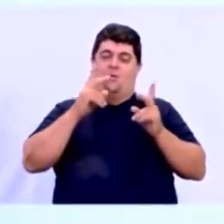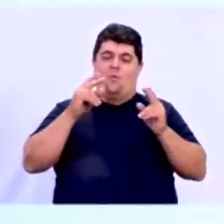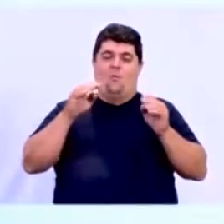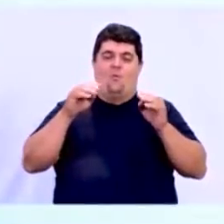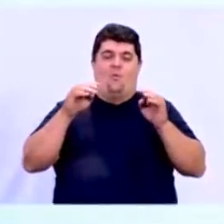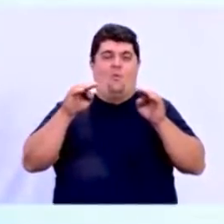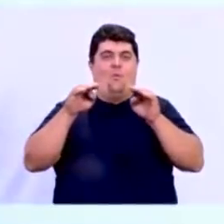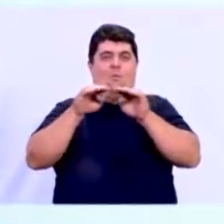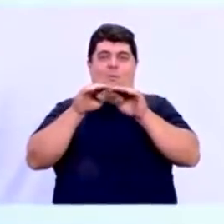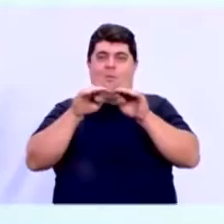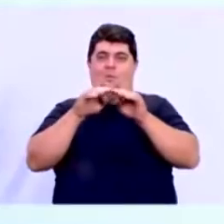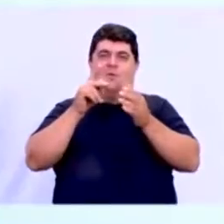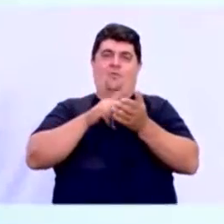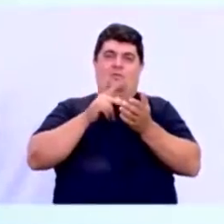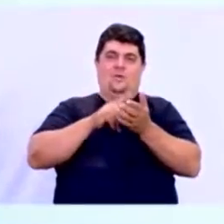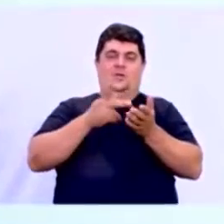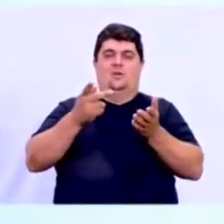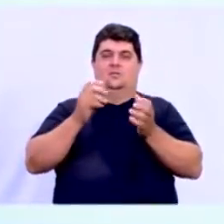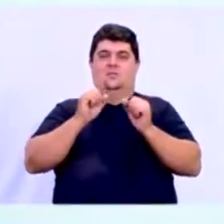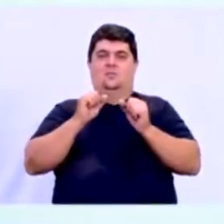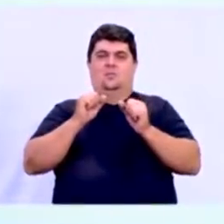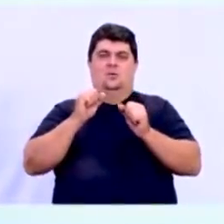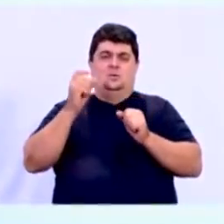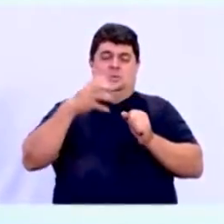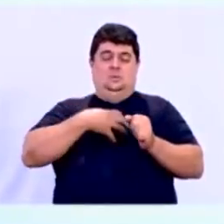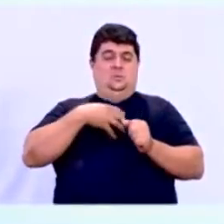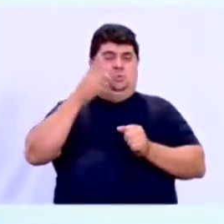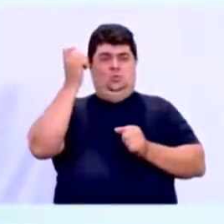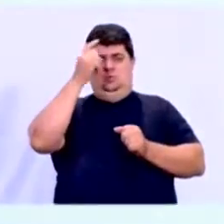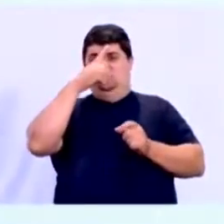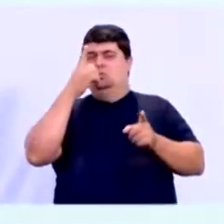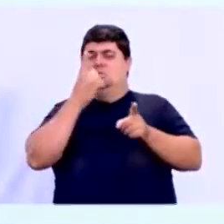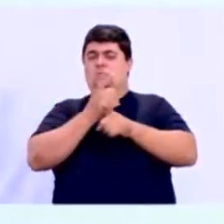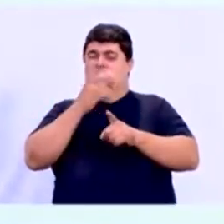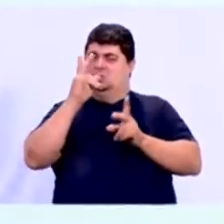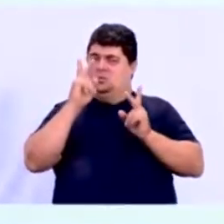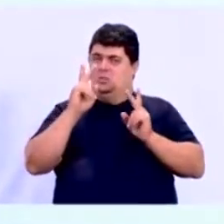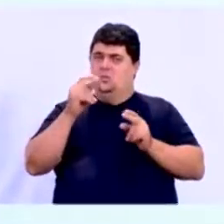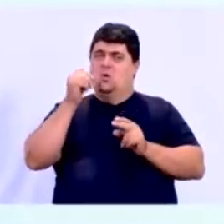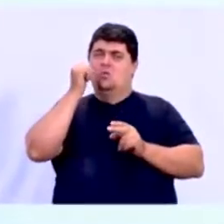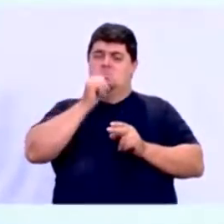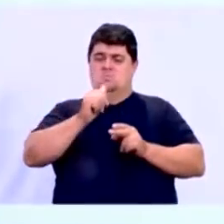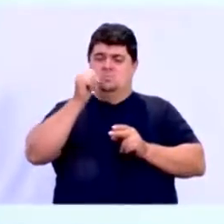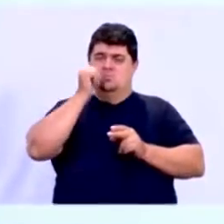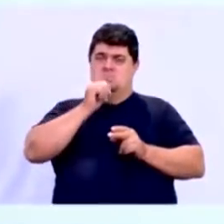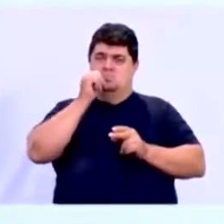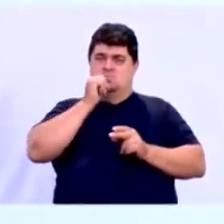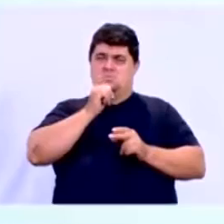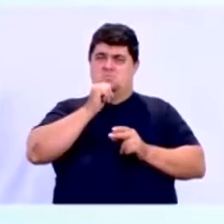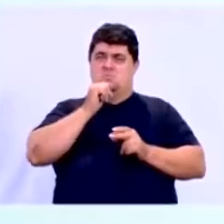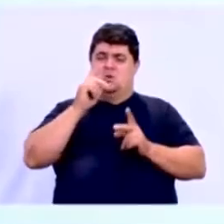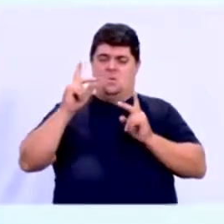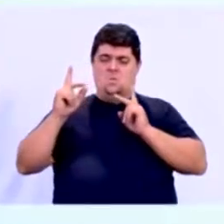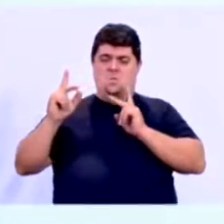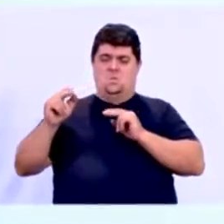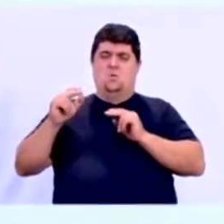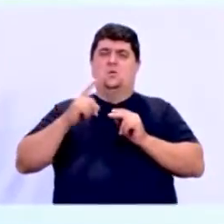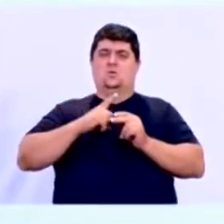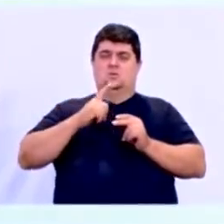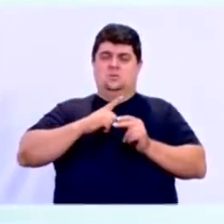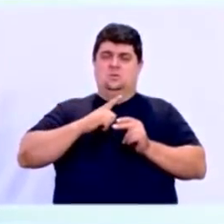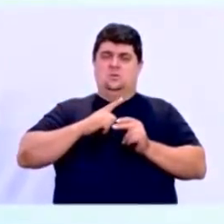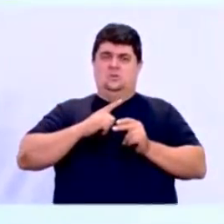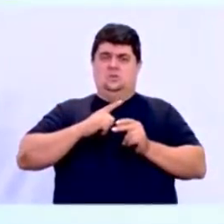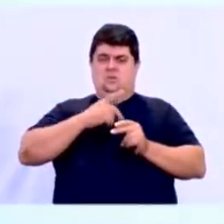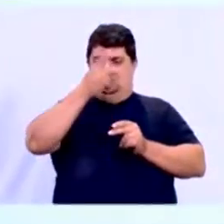né? Lembra que eu falei que vocês podem encontrar algum tipo de burocracia? Pois é, a pessoa do nosso vídeo, ela acabou encontrando ali uma